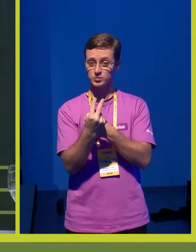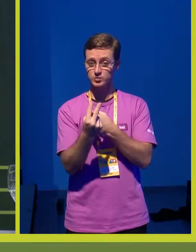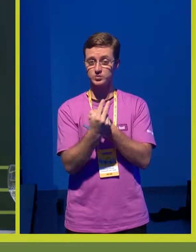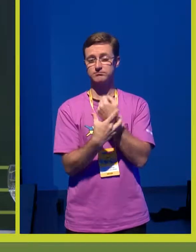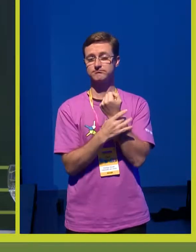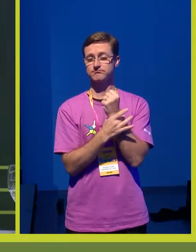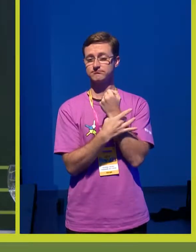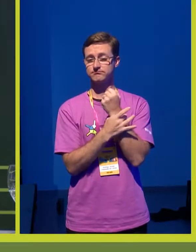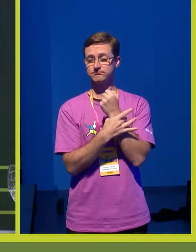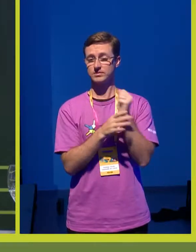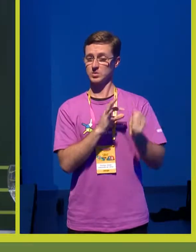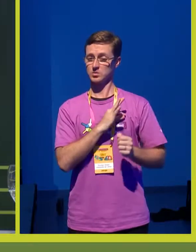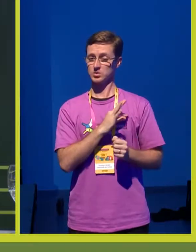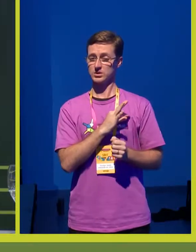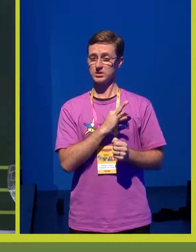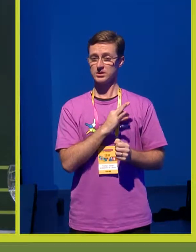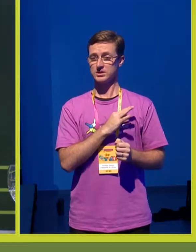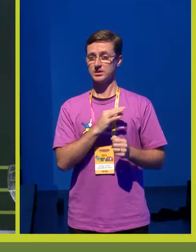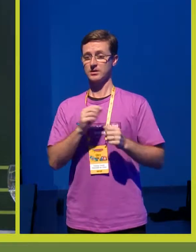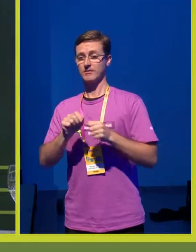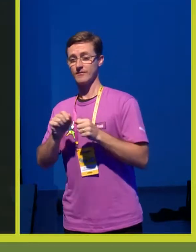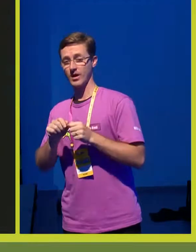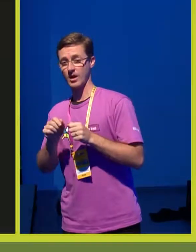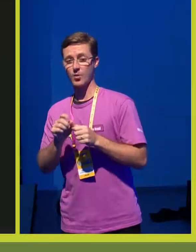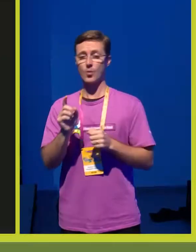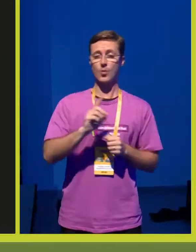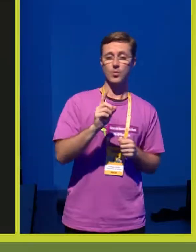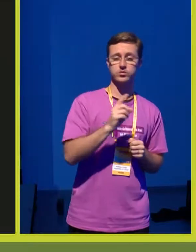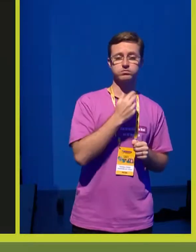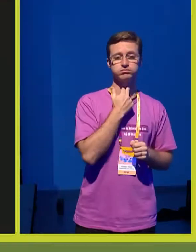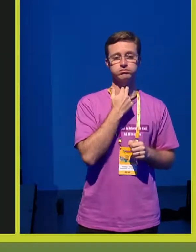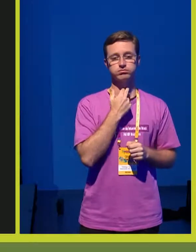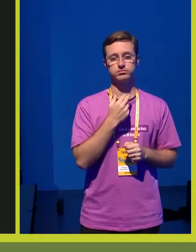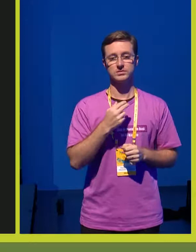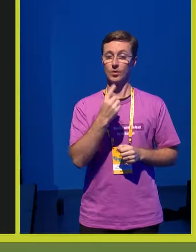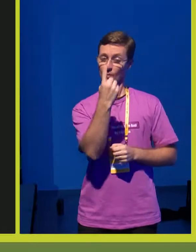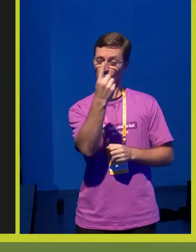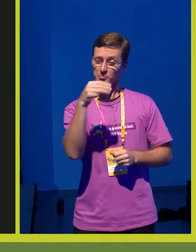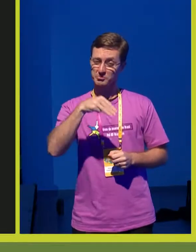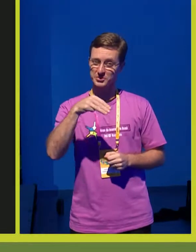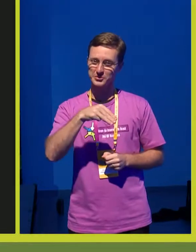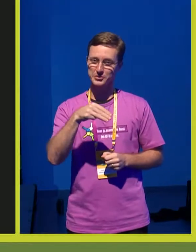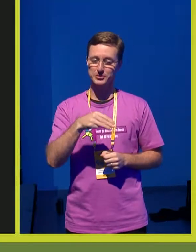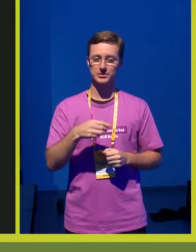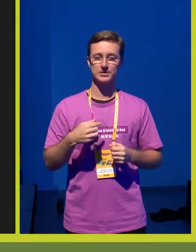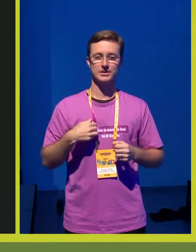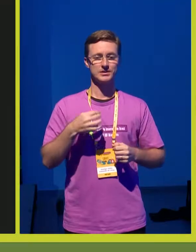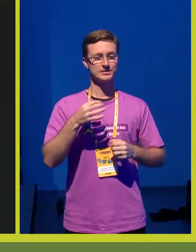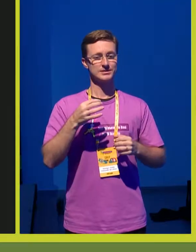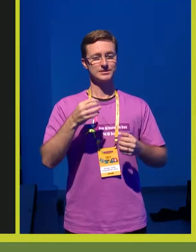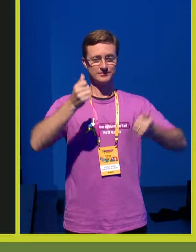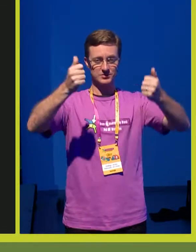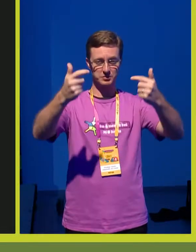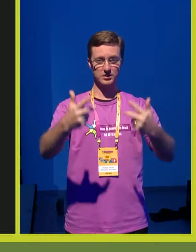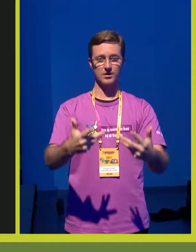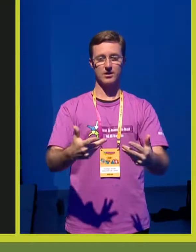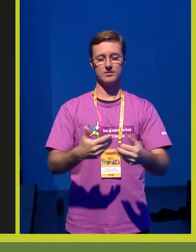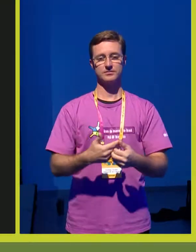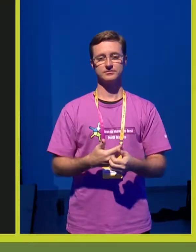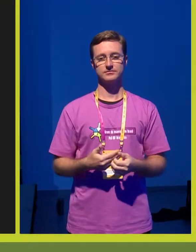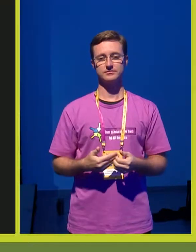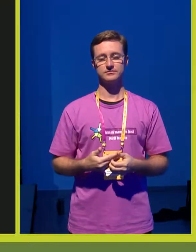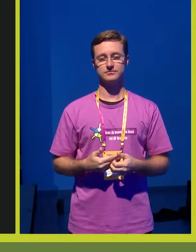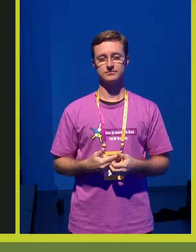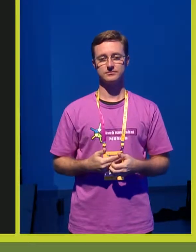ou não em termos de atuação dessas polícias bem no meu último minuto eu gostaria de comentar a